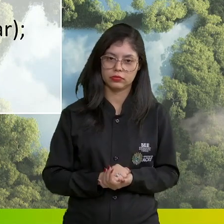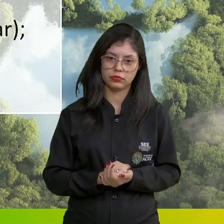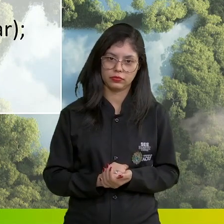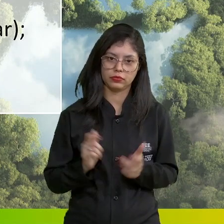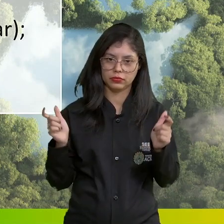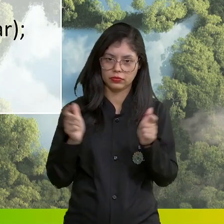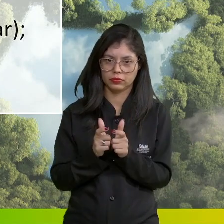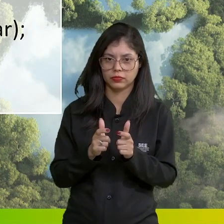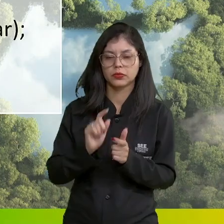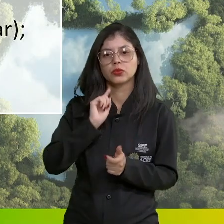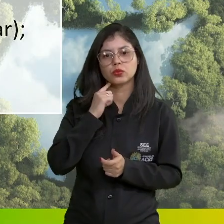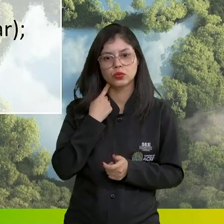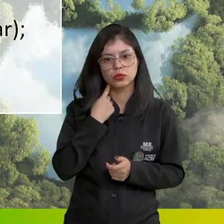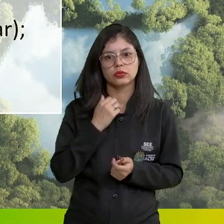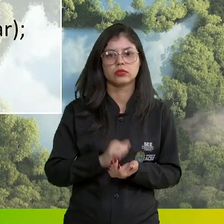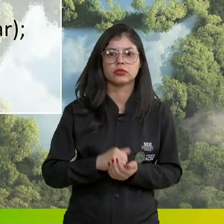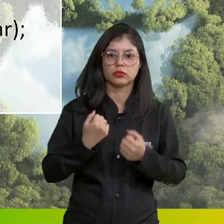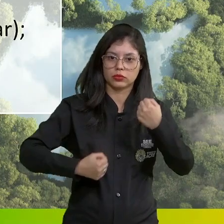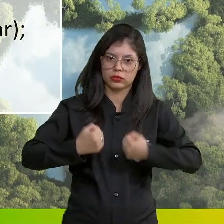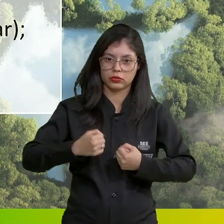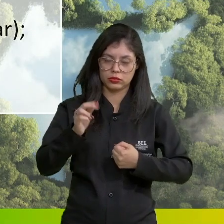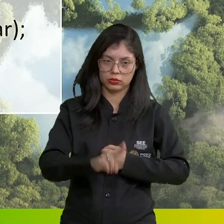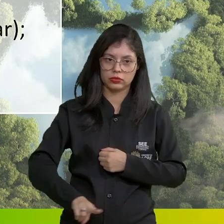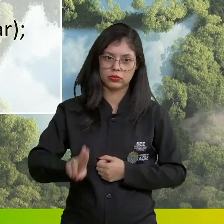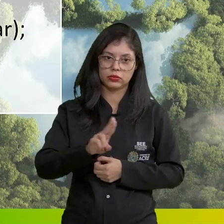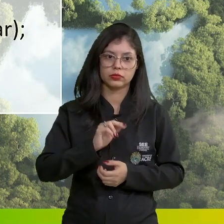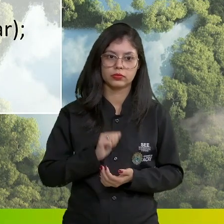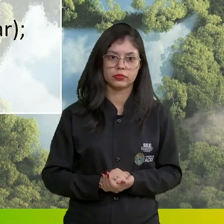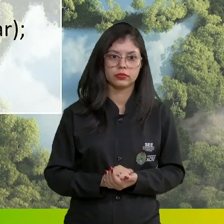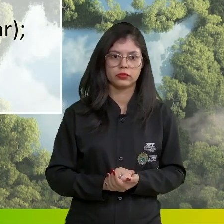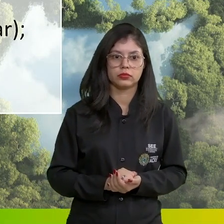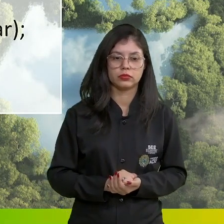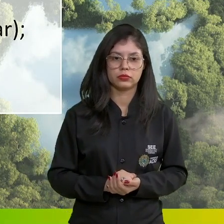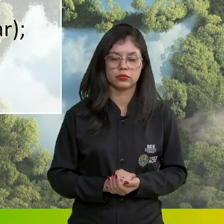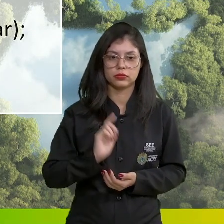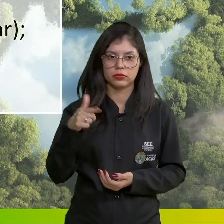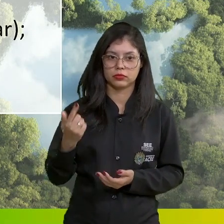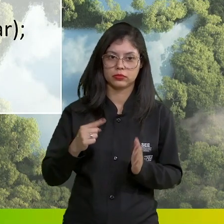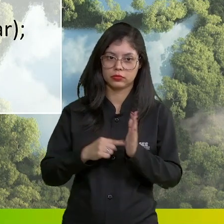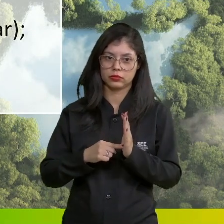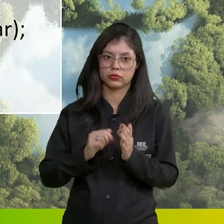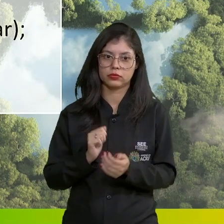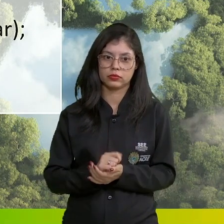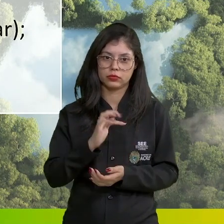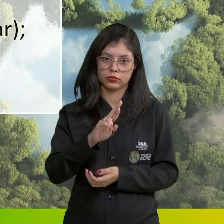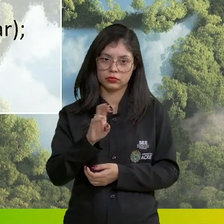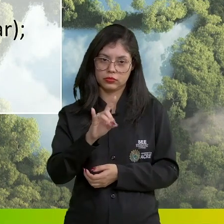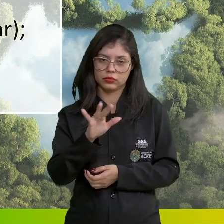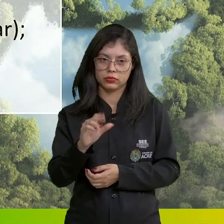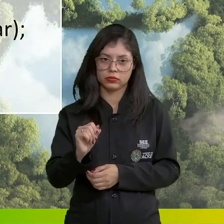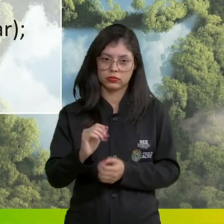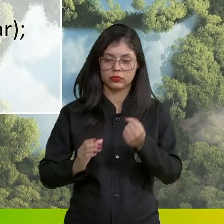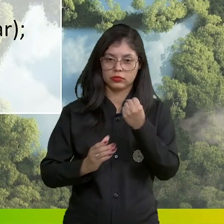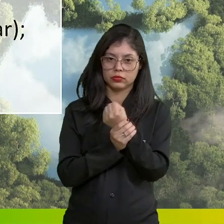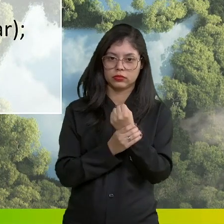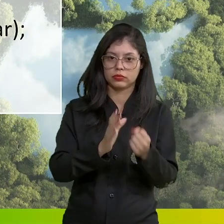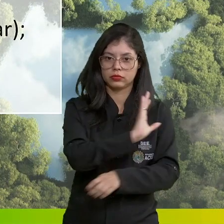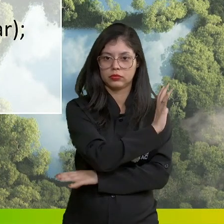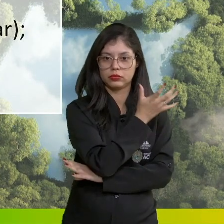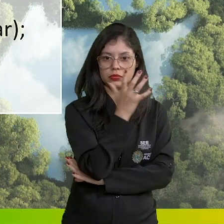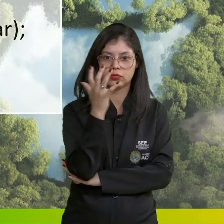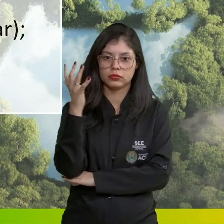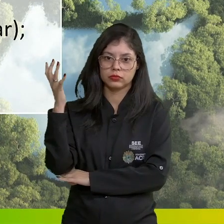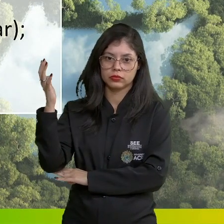menos poluidores do que os carros que usam combustíveis fósseis, tá? Próximo ponto, reflorestamento e proteção de